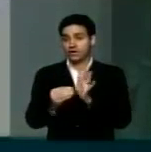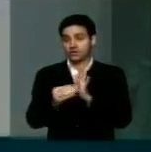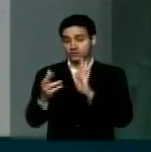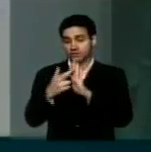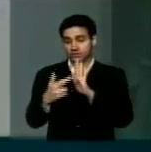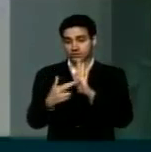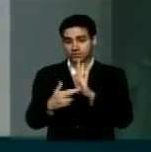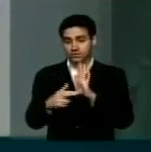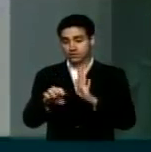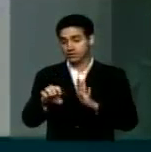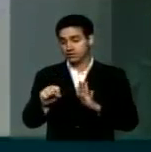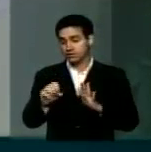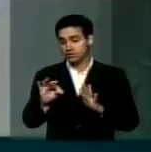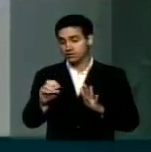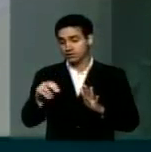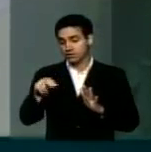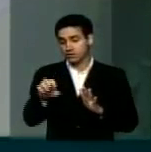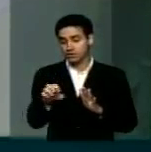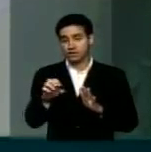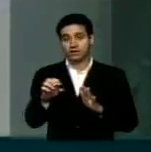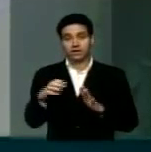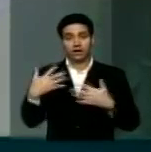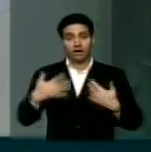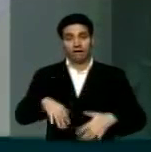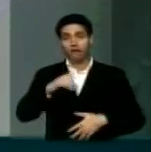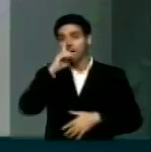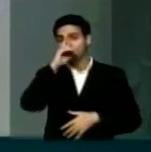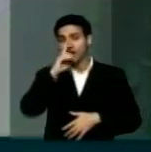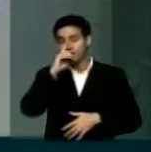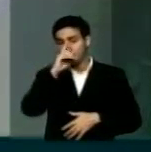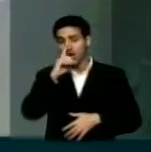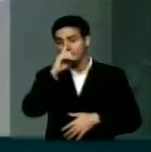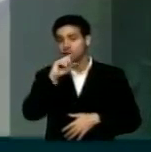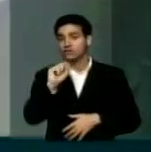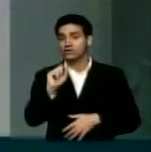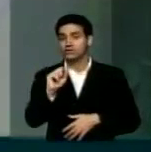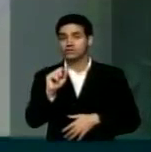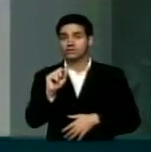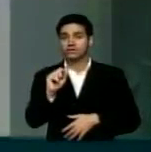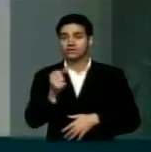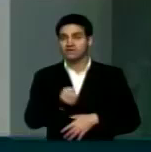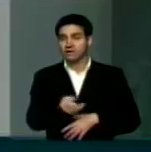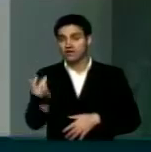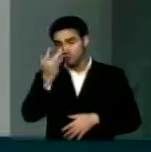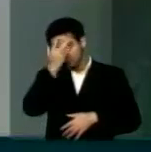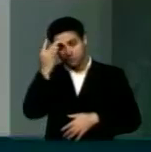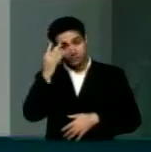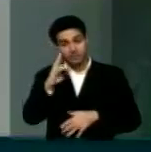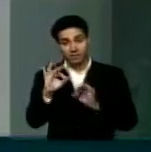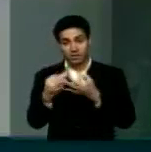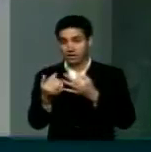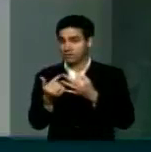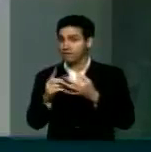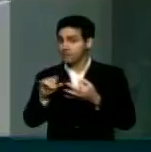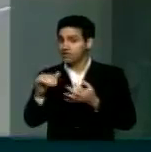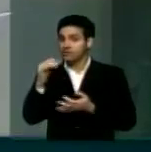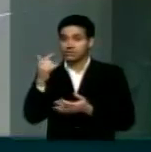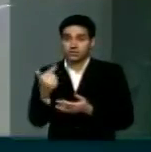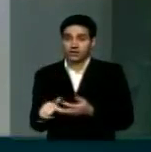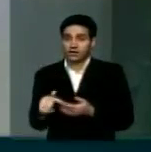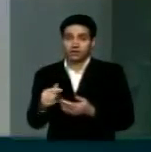desregulamentação de estoque e é grave o risco de subsistência de milhares de famílias